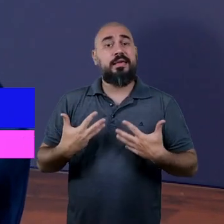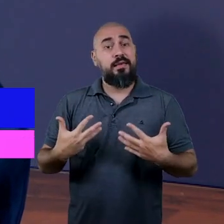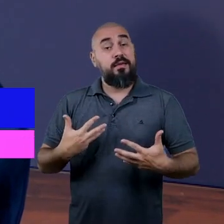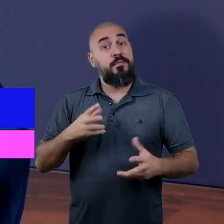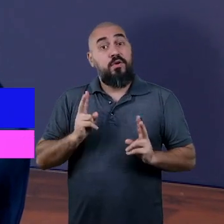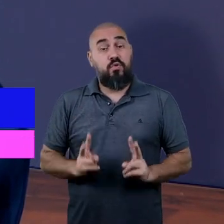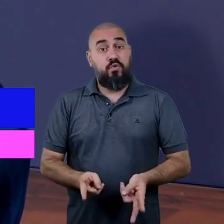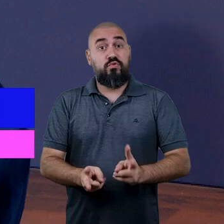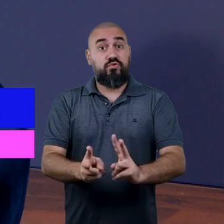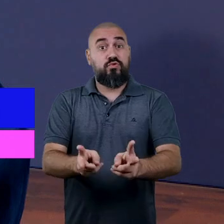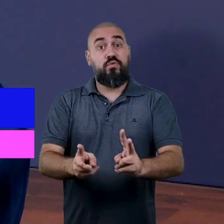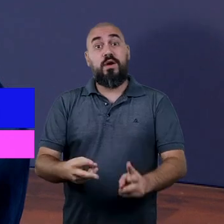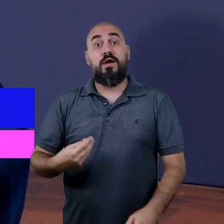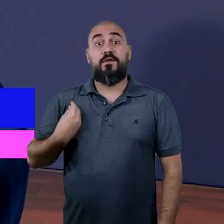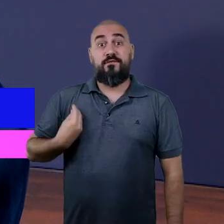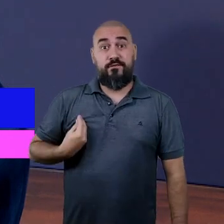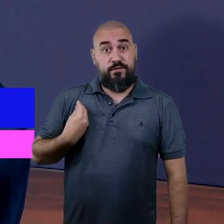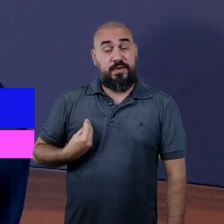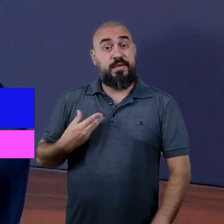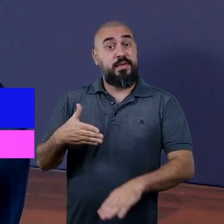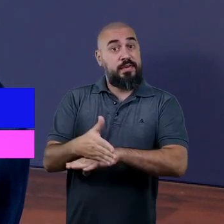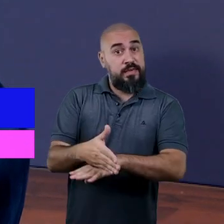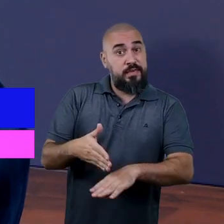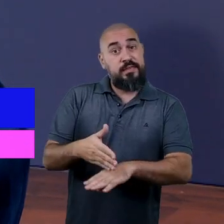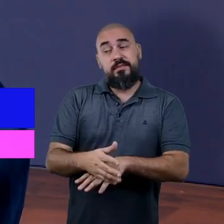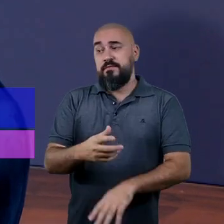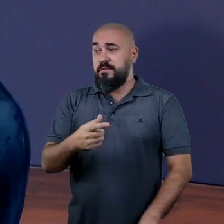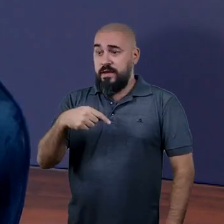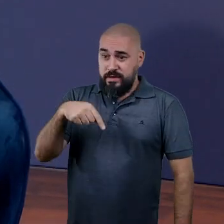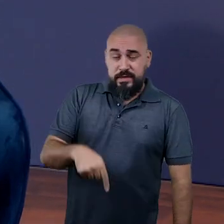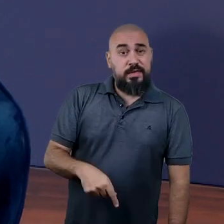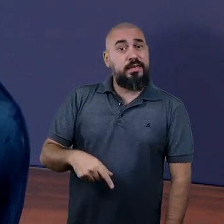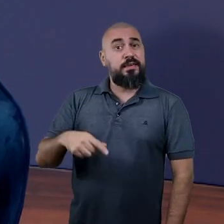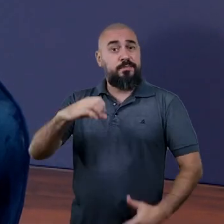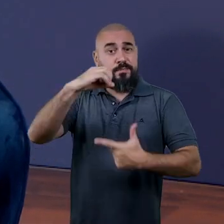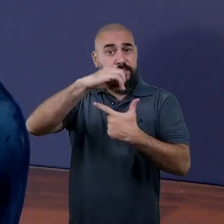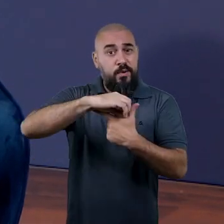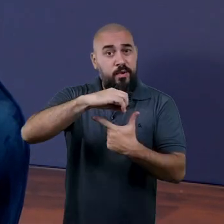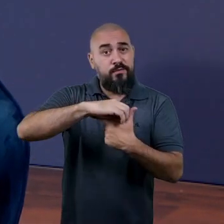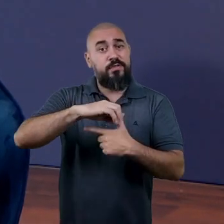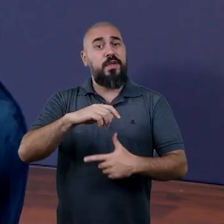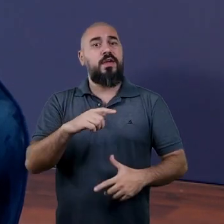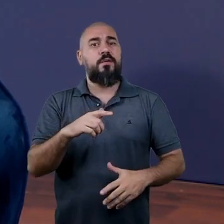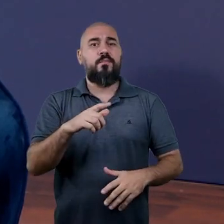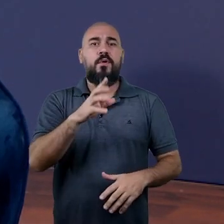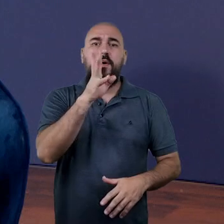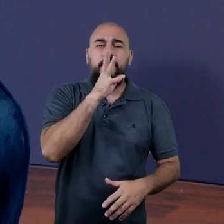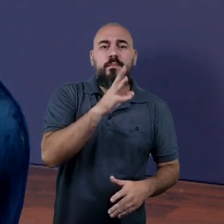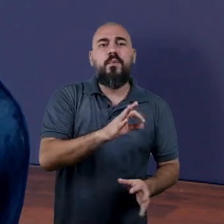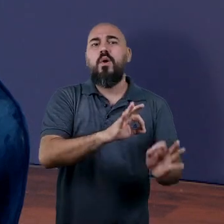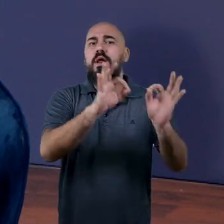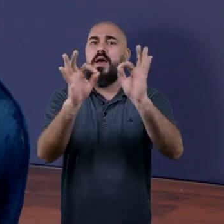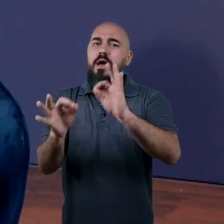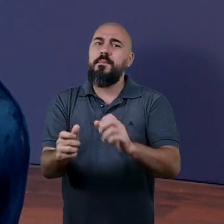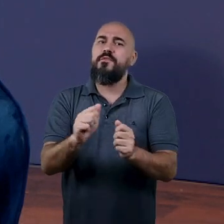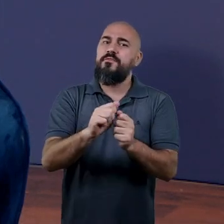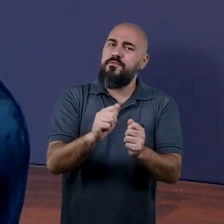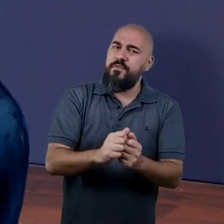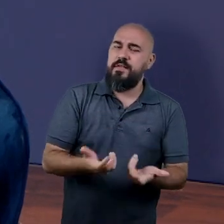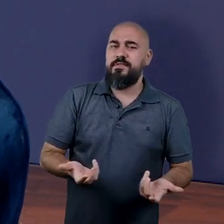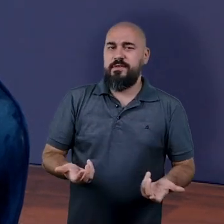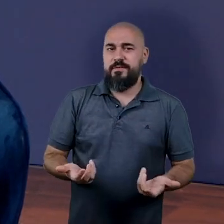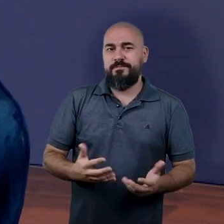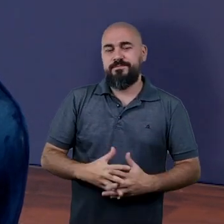continuar aqui, no ar, na Novo Tempo, com o programa Arena do Futuro, levando esperança e paz para todo mundo. Aqui nas minhas mãos eu